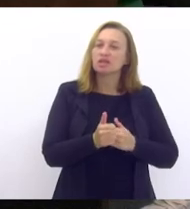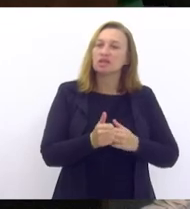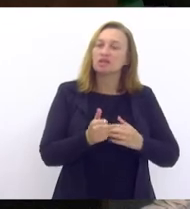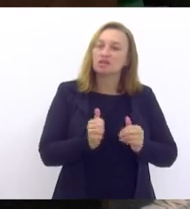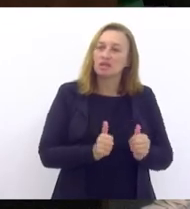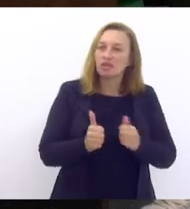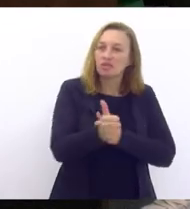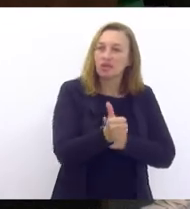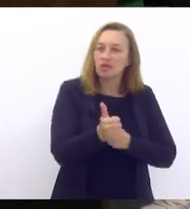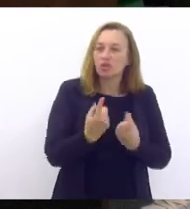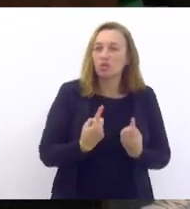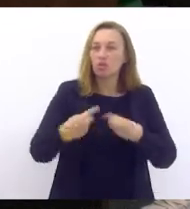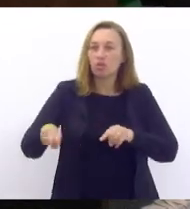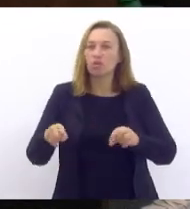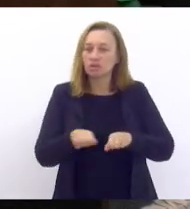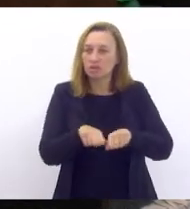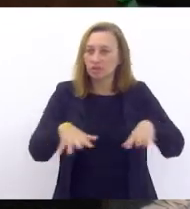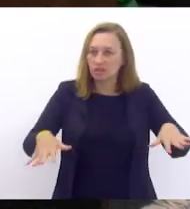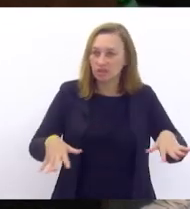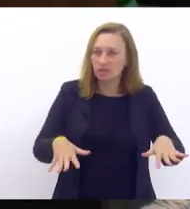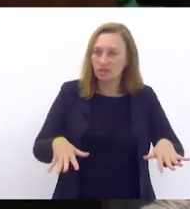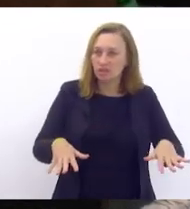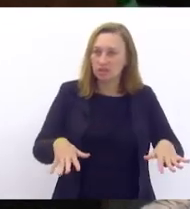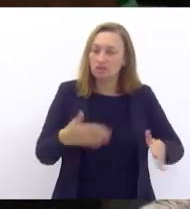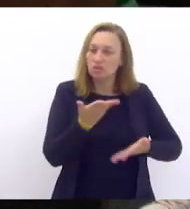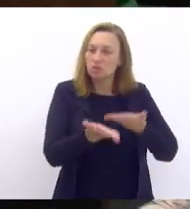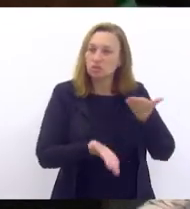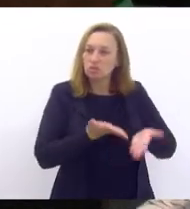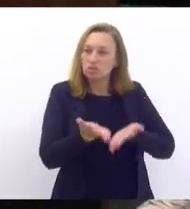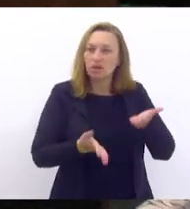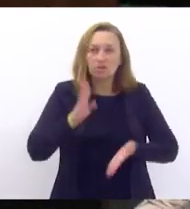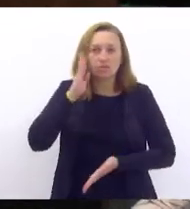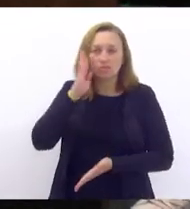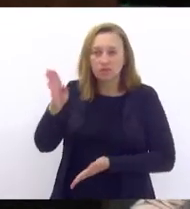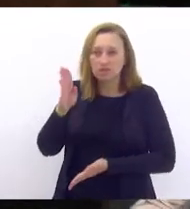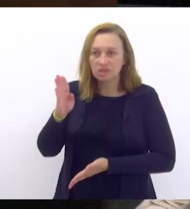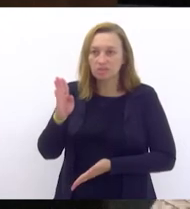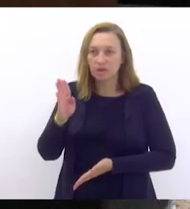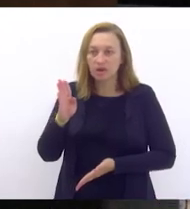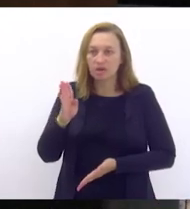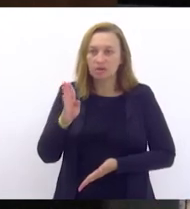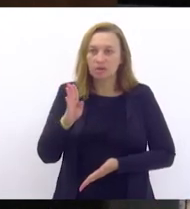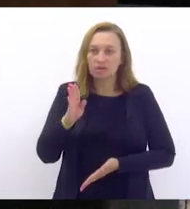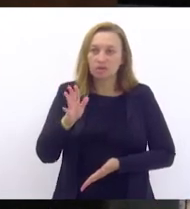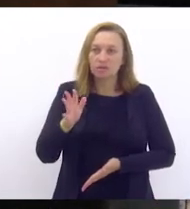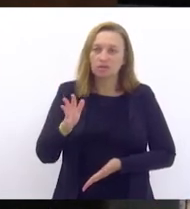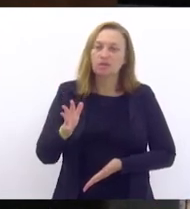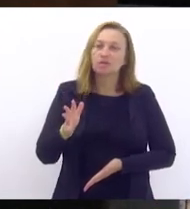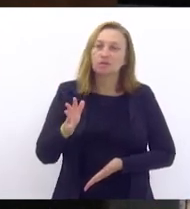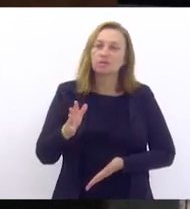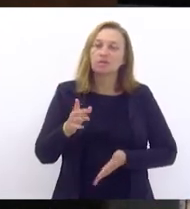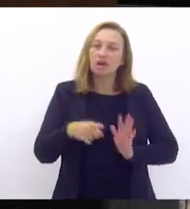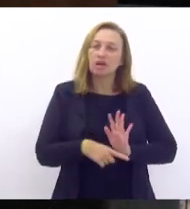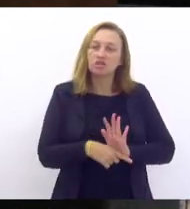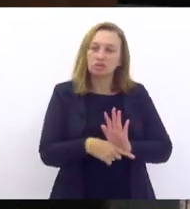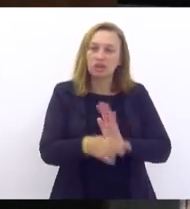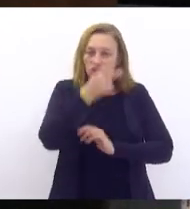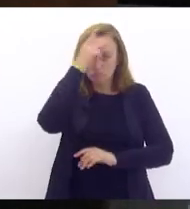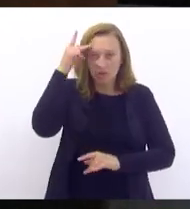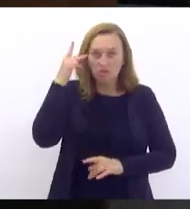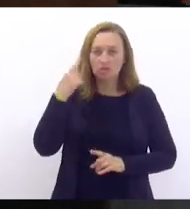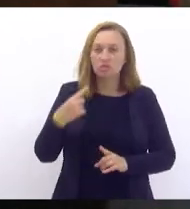pandemia, que são a trincheira dos cuidados necessários para a pronta recuperação dos pacientes internados e